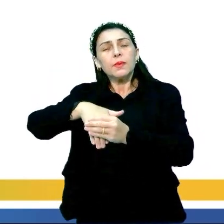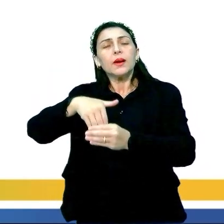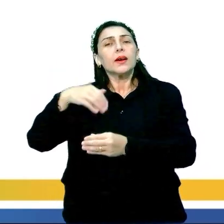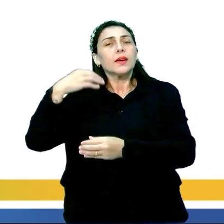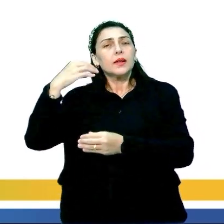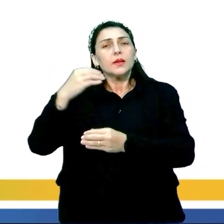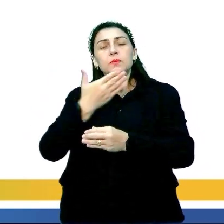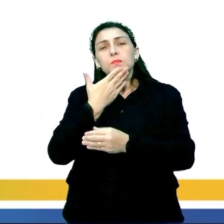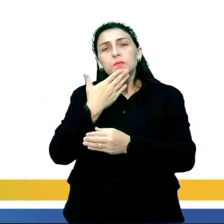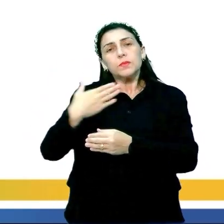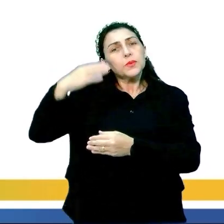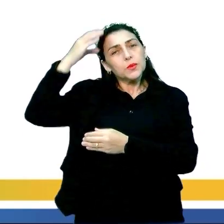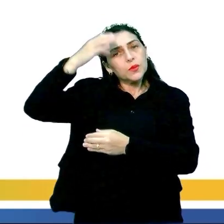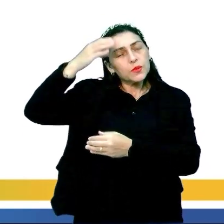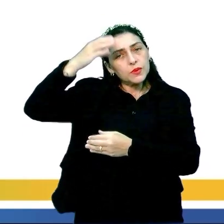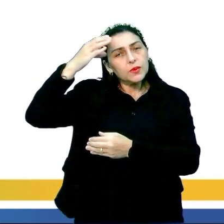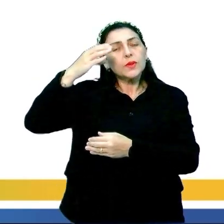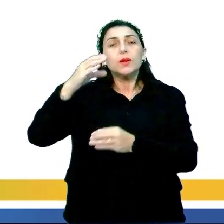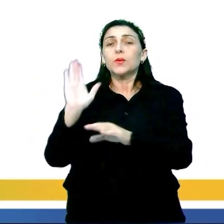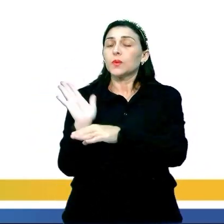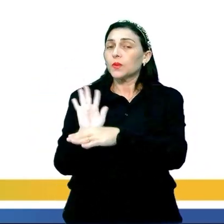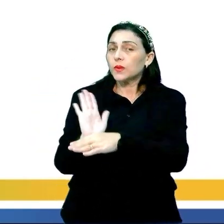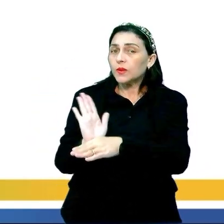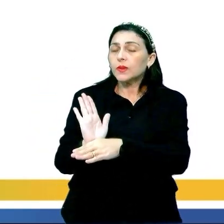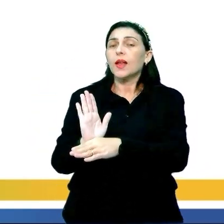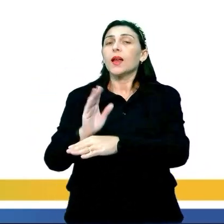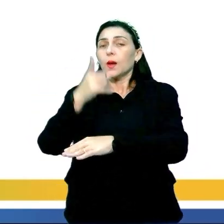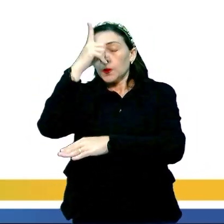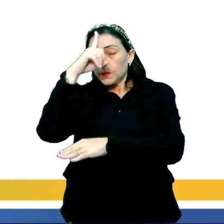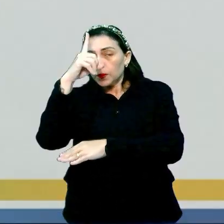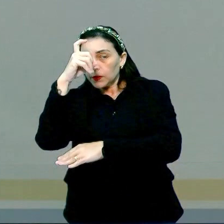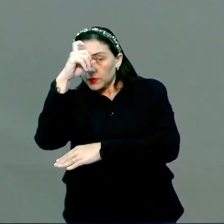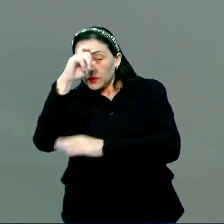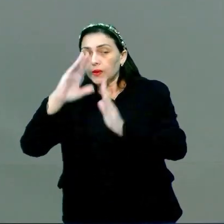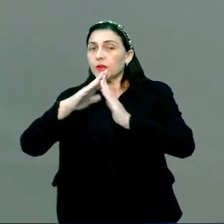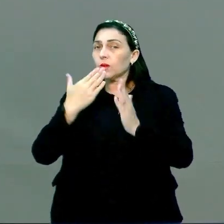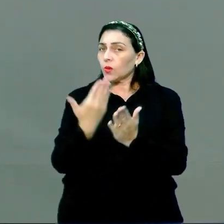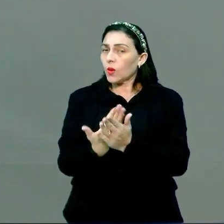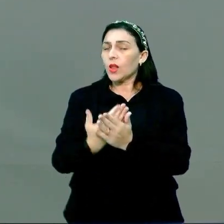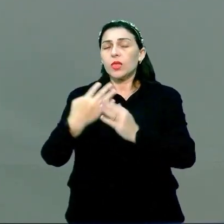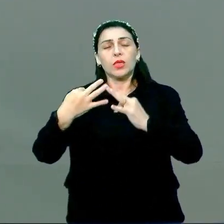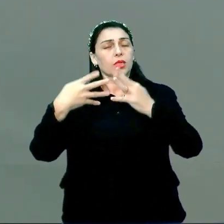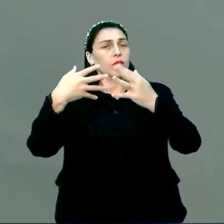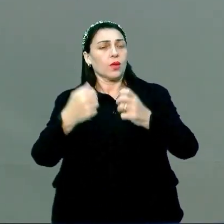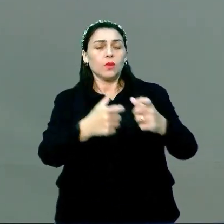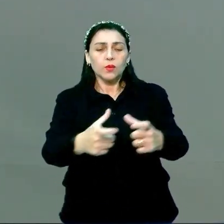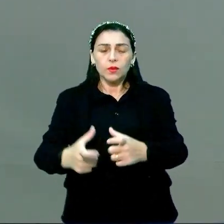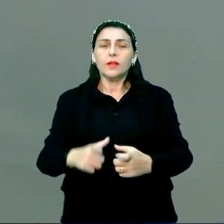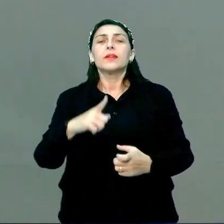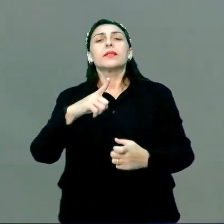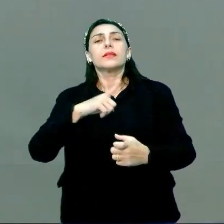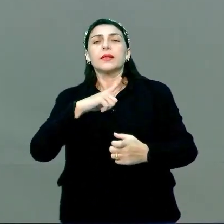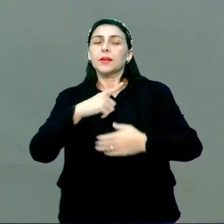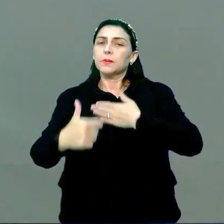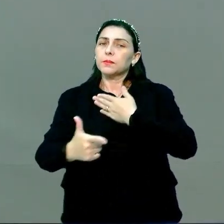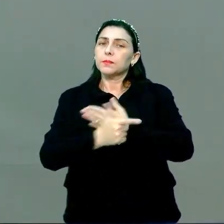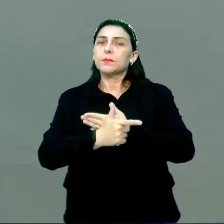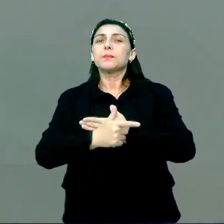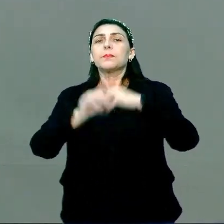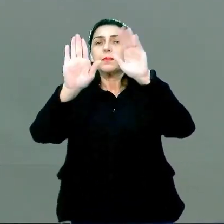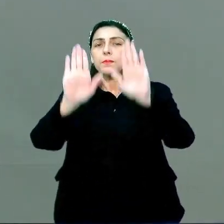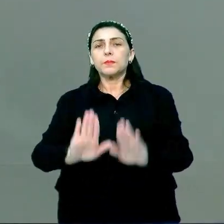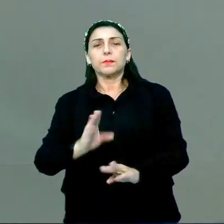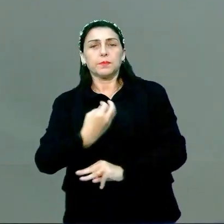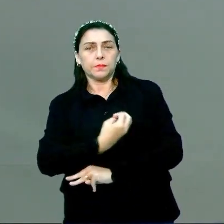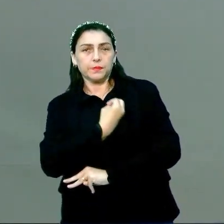campanhas de conscientização, nos cinemas, hospitais e escolas, todos esses lugares, se você parar um pouquinho